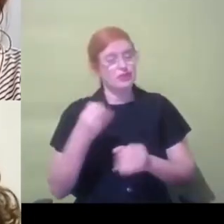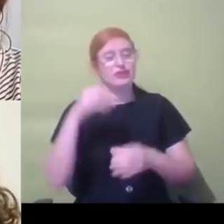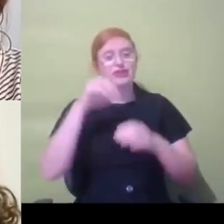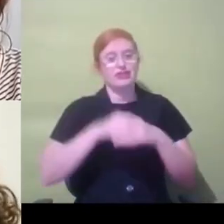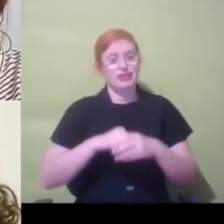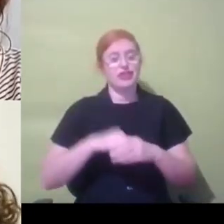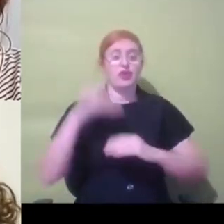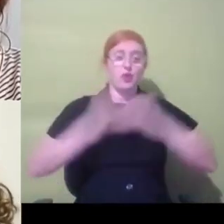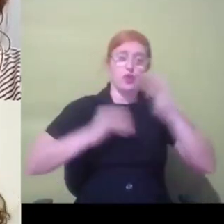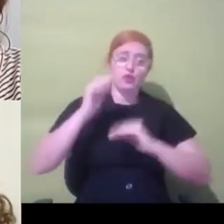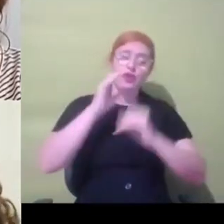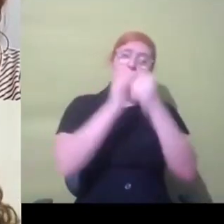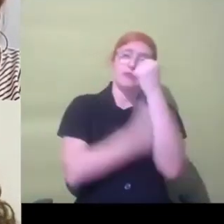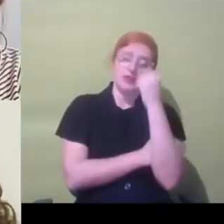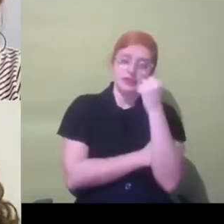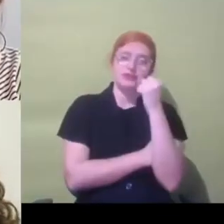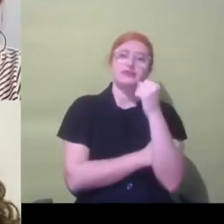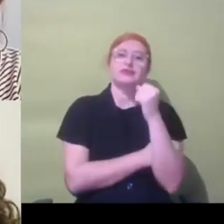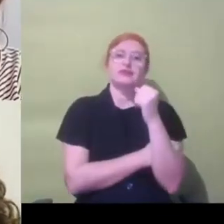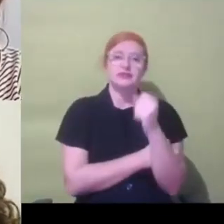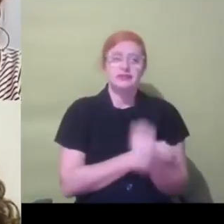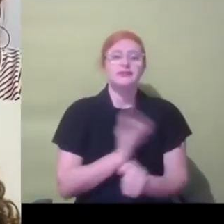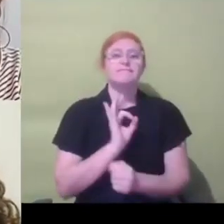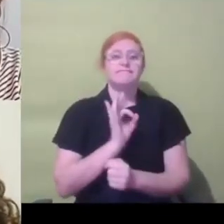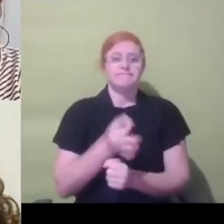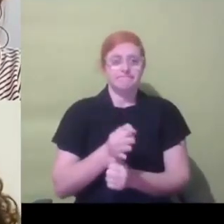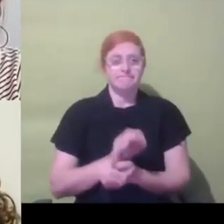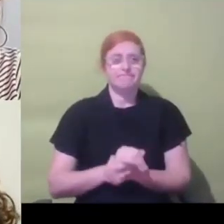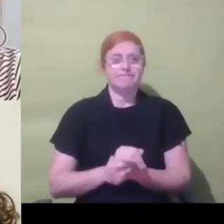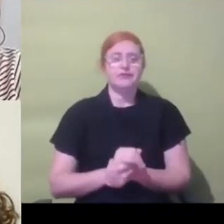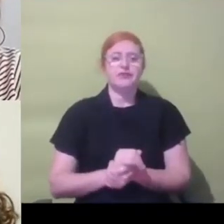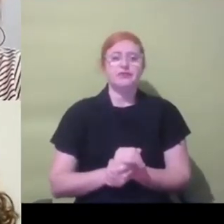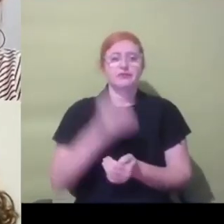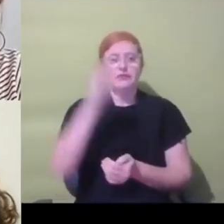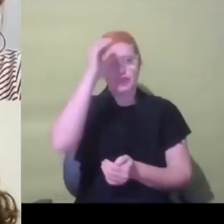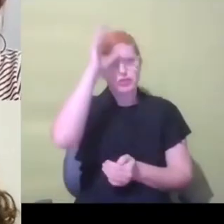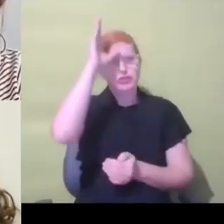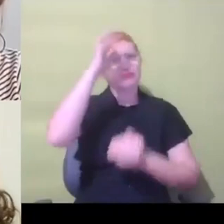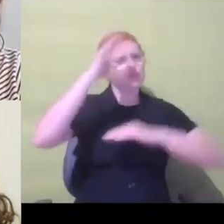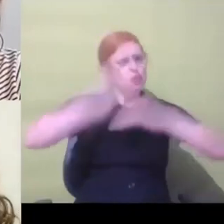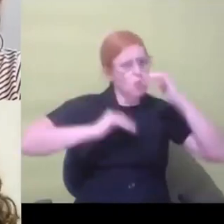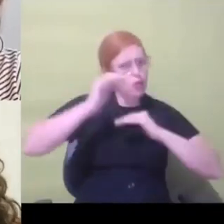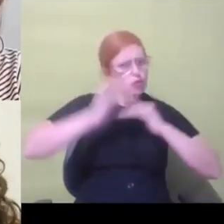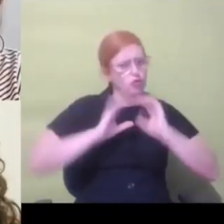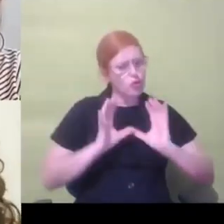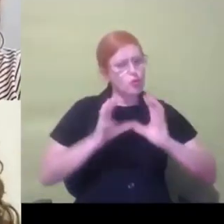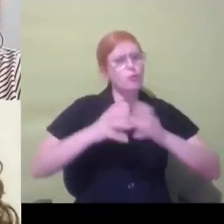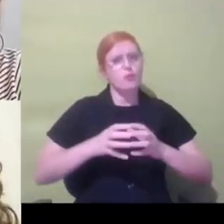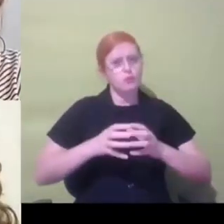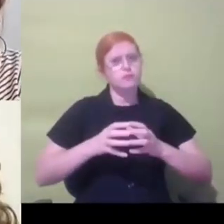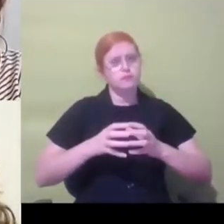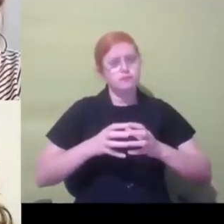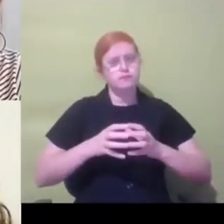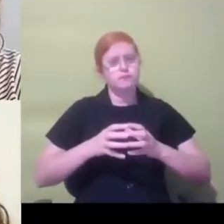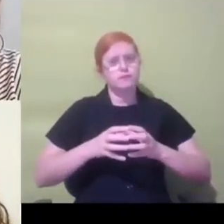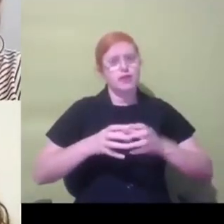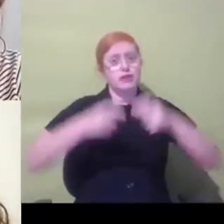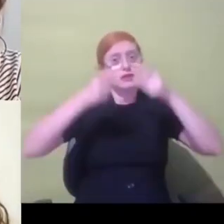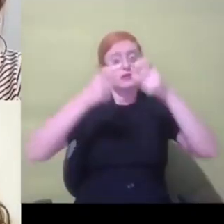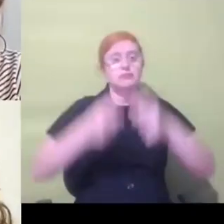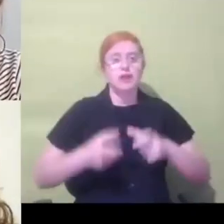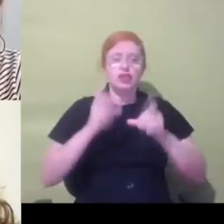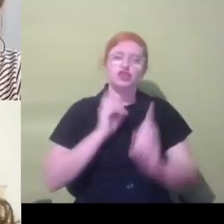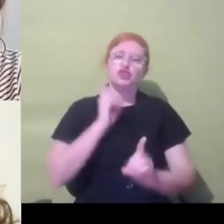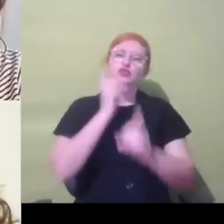Sim. E partindo dessa ideia de que o conhecimento a gente constrói coletivamente, né? Assim, nesses espaços de